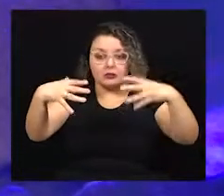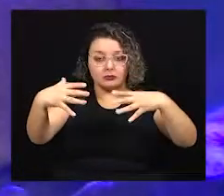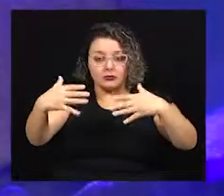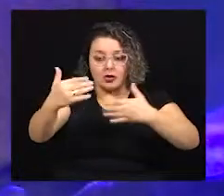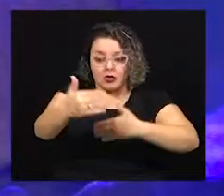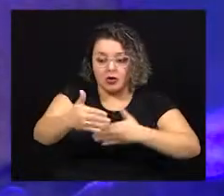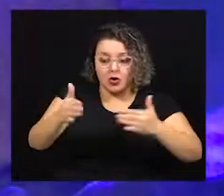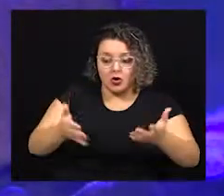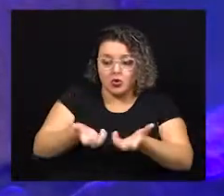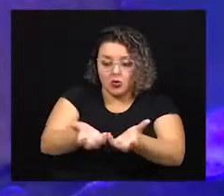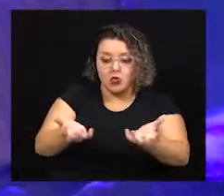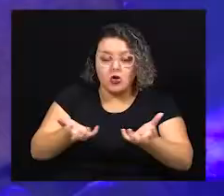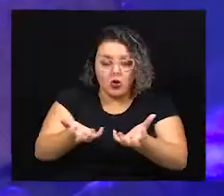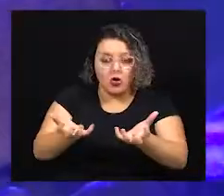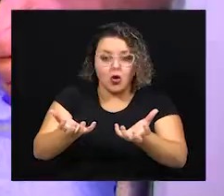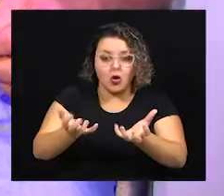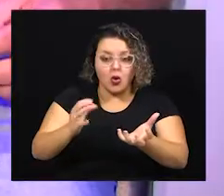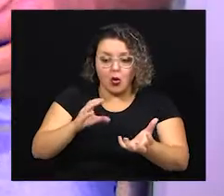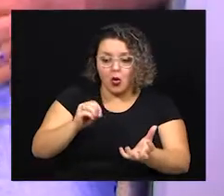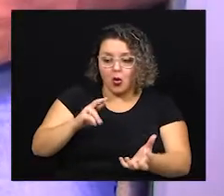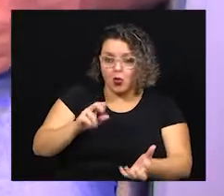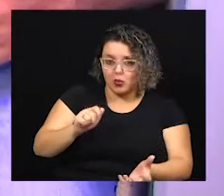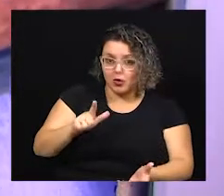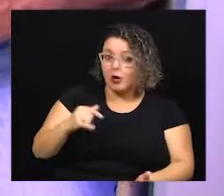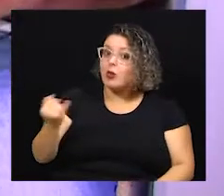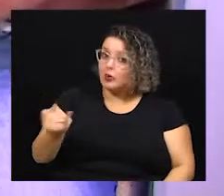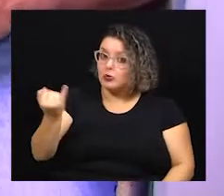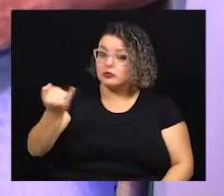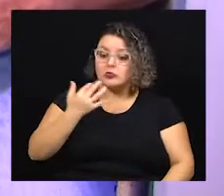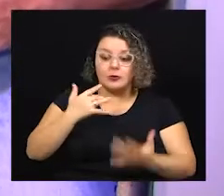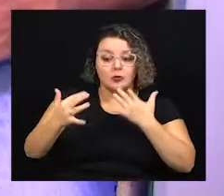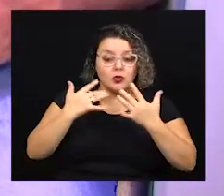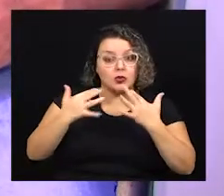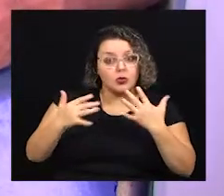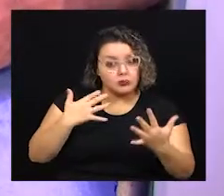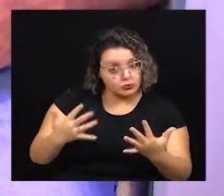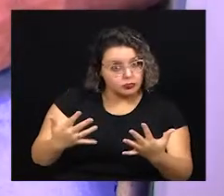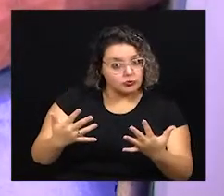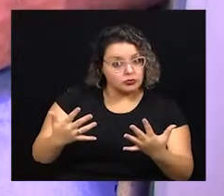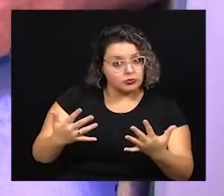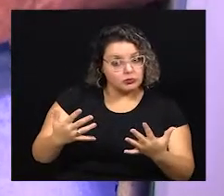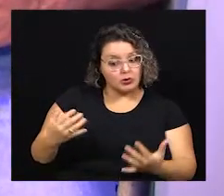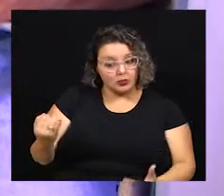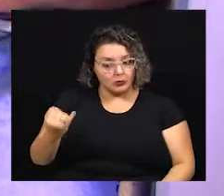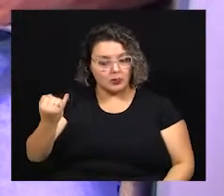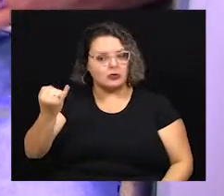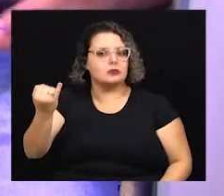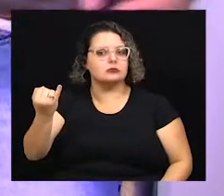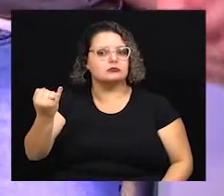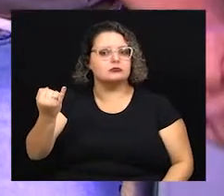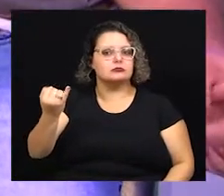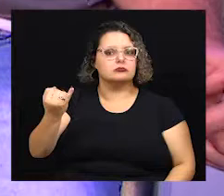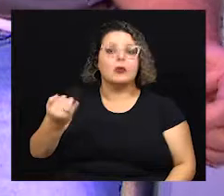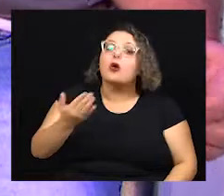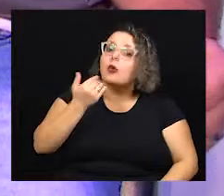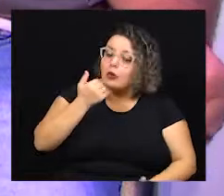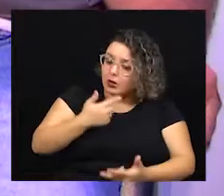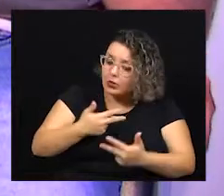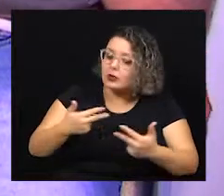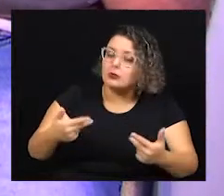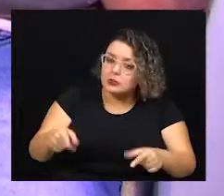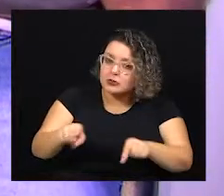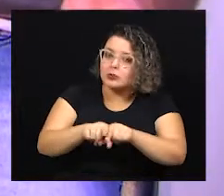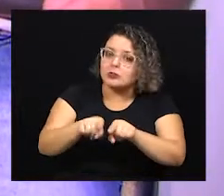de coral é super importante, porque tudo que é colorido, todos os corais coloridos no aquário, eles estão tirando alimento também da